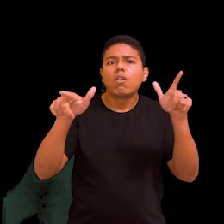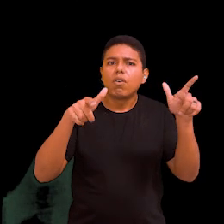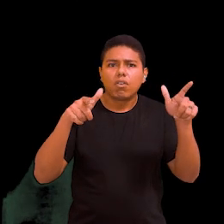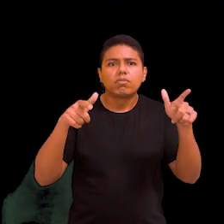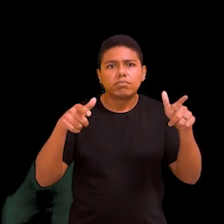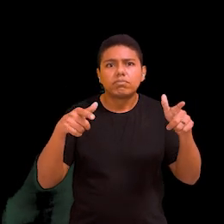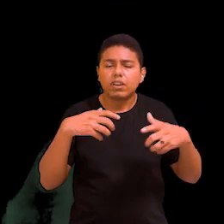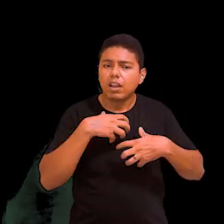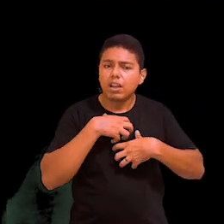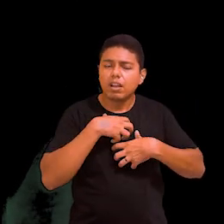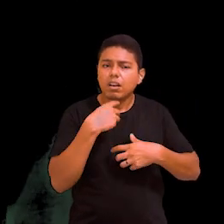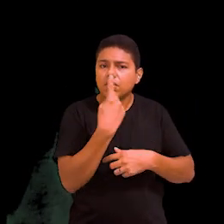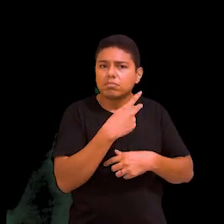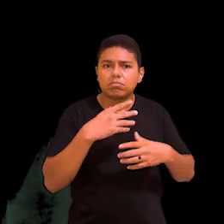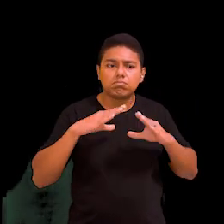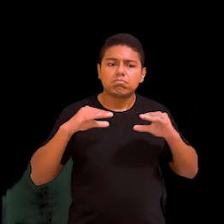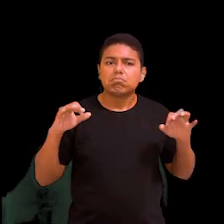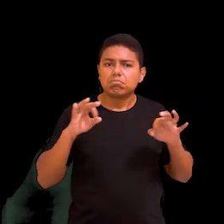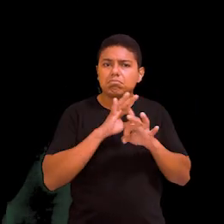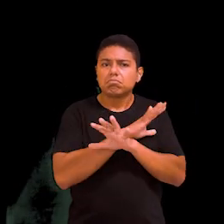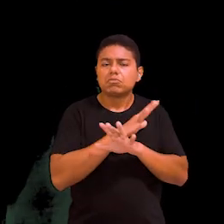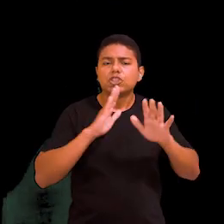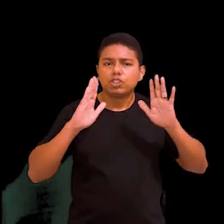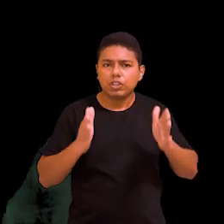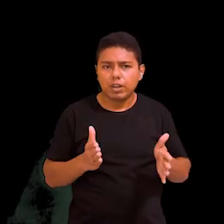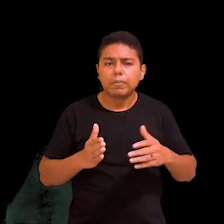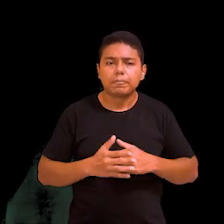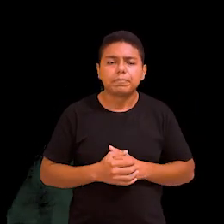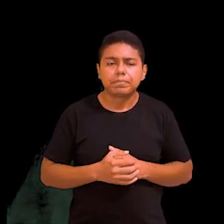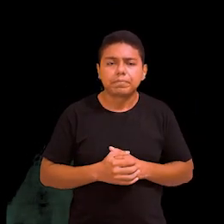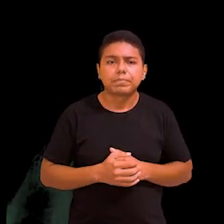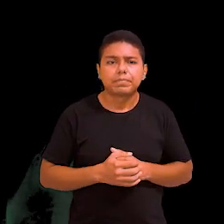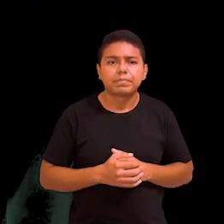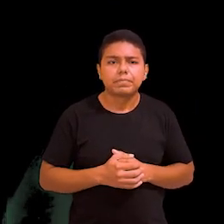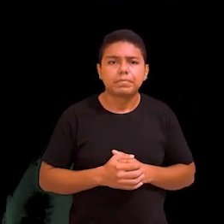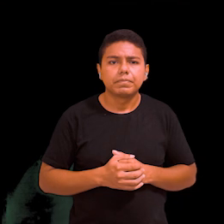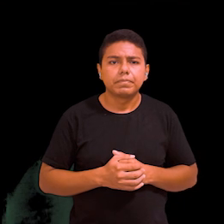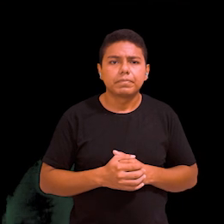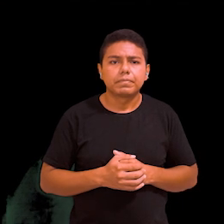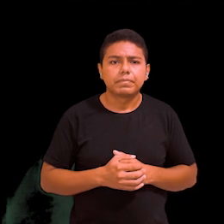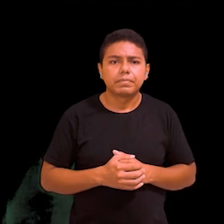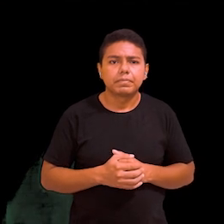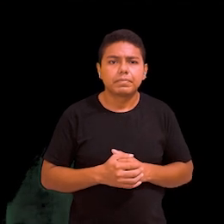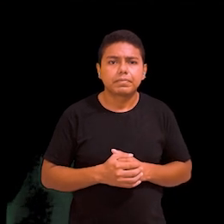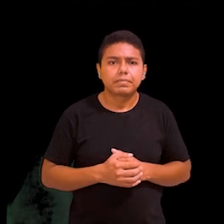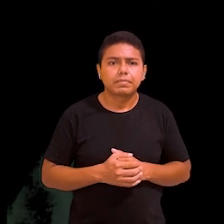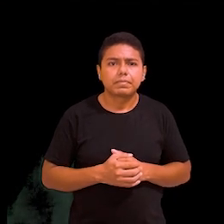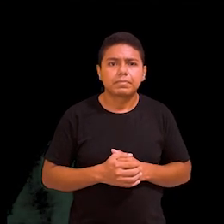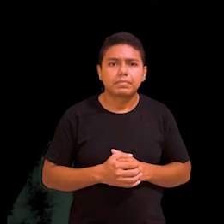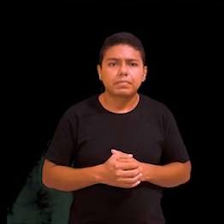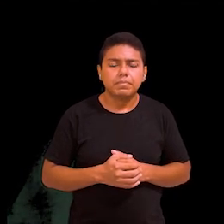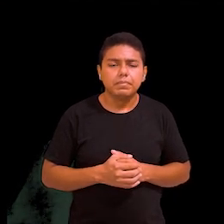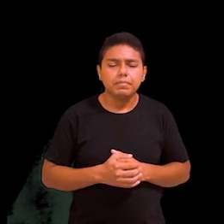cicatrização, mas tem outras modalidades e é ela que precisa se sentir pronta para isso, né? A pessoa que está no puerpério